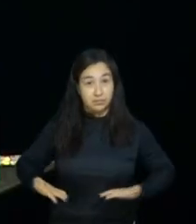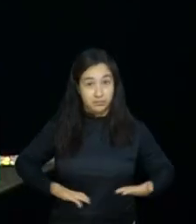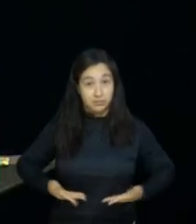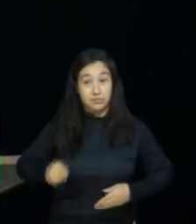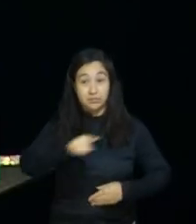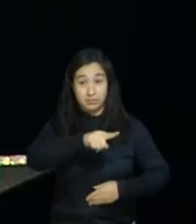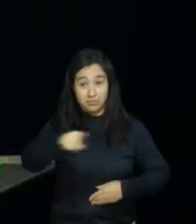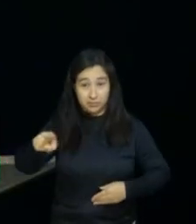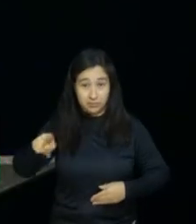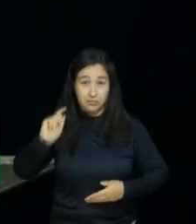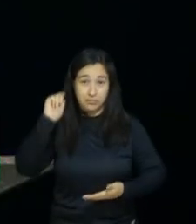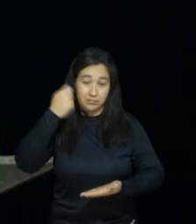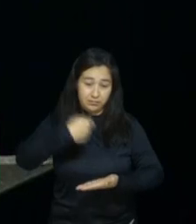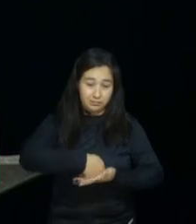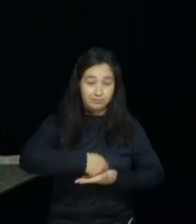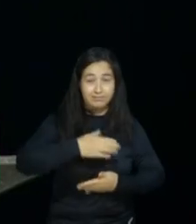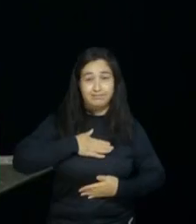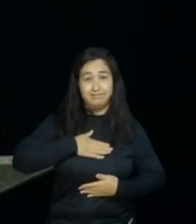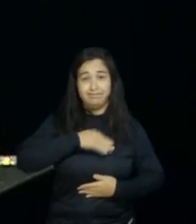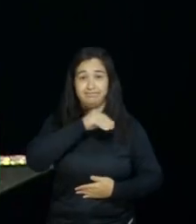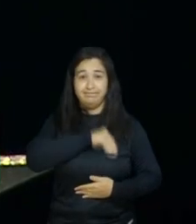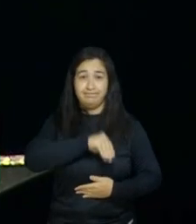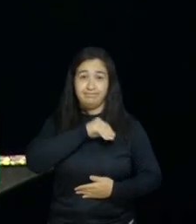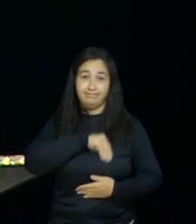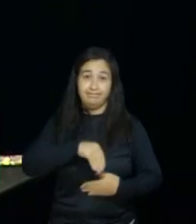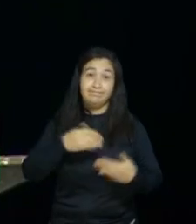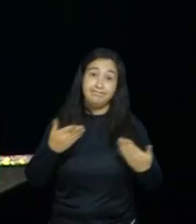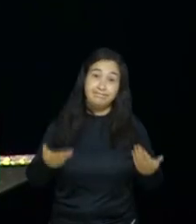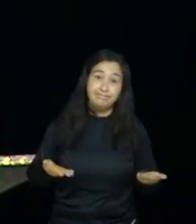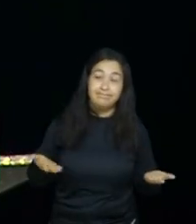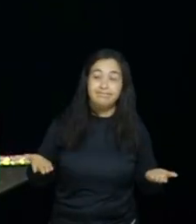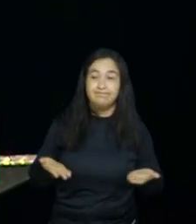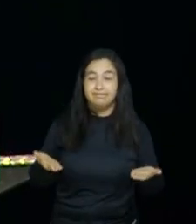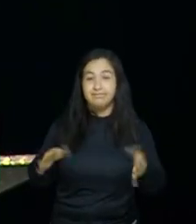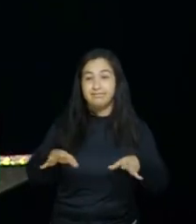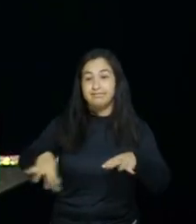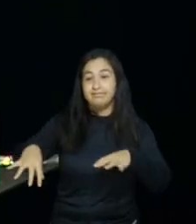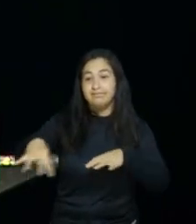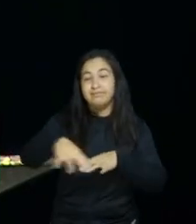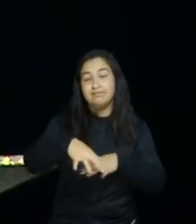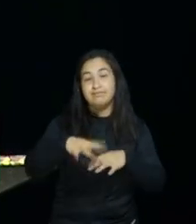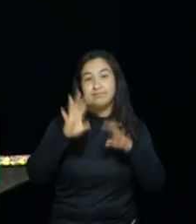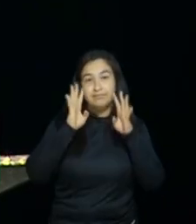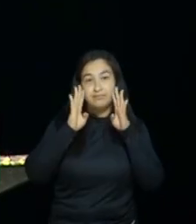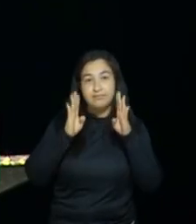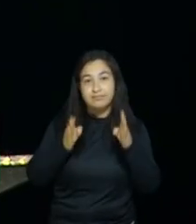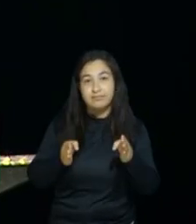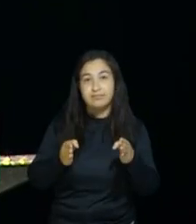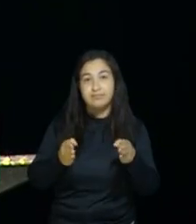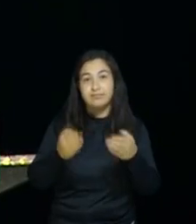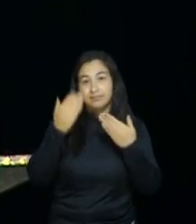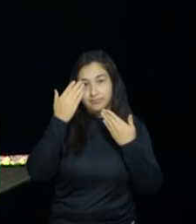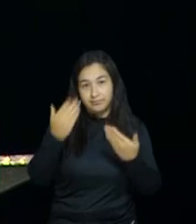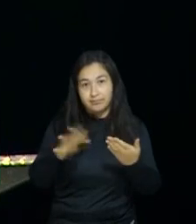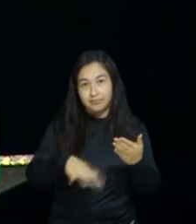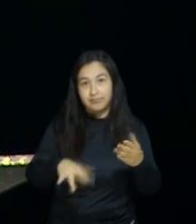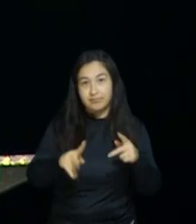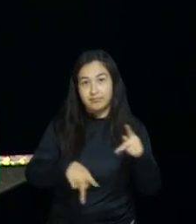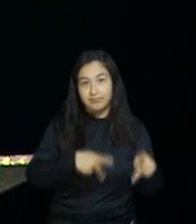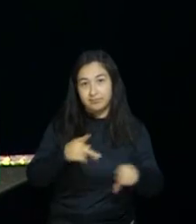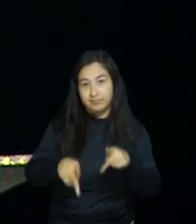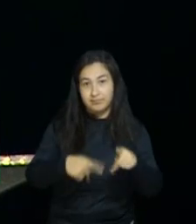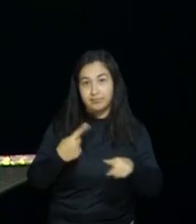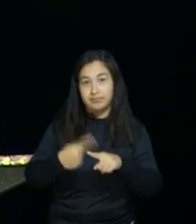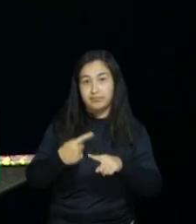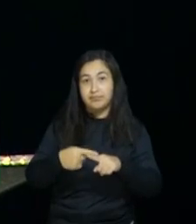eles. Então, além de ser aqui em Blumenau, vai ter nas outras regiões, mas nós vamos ter que ter gratidão com esse povo, que esse povo nos paga,